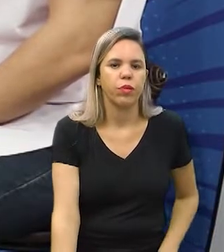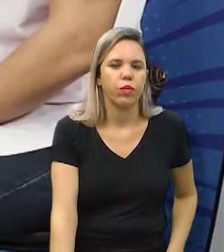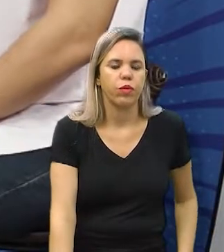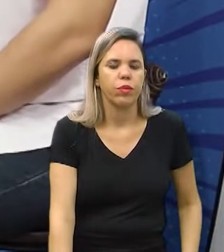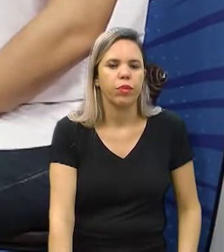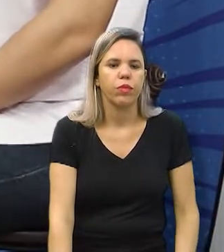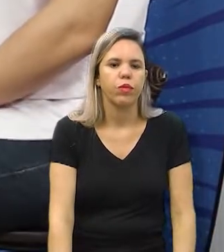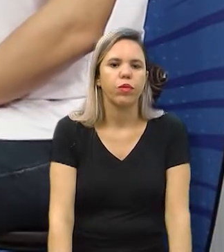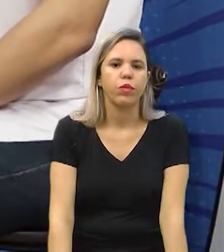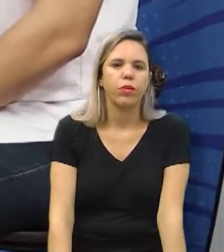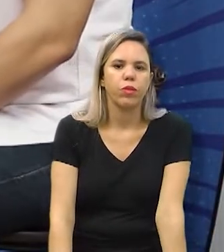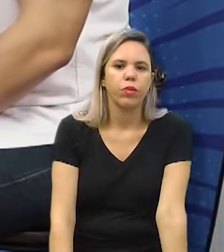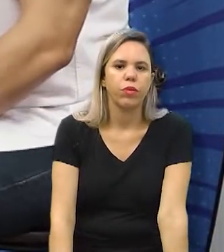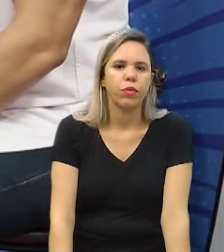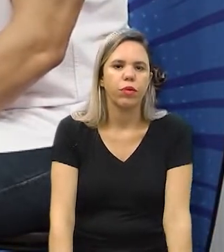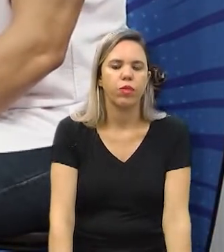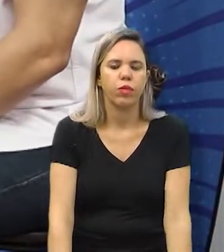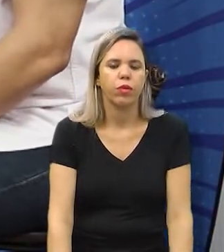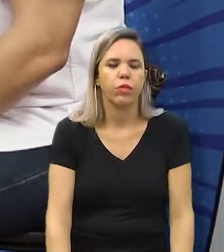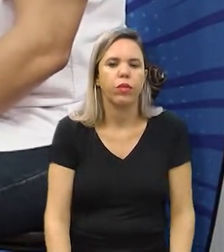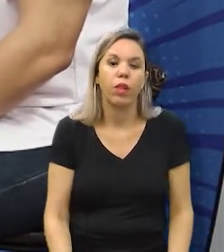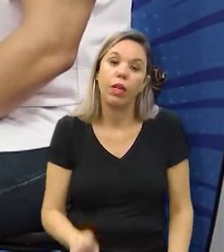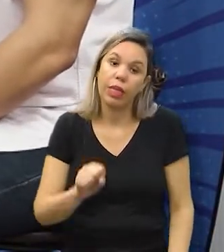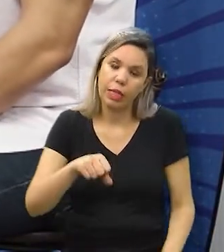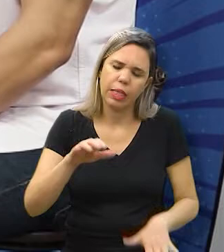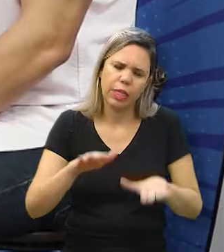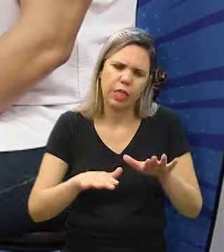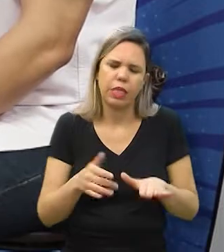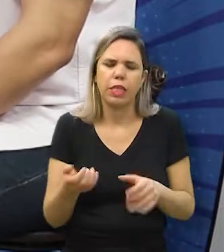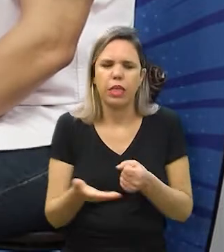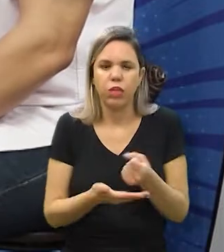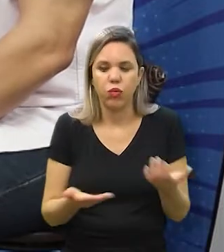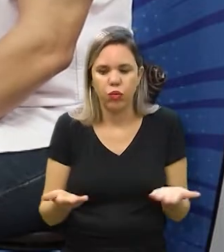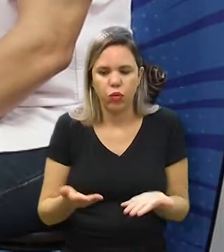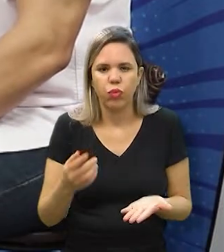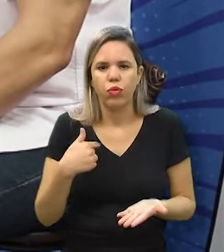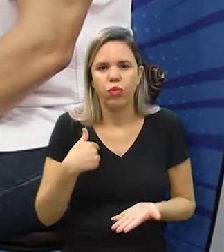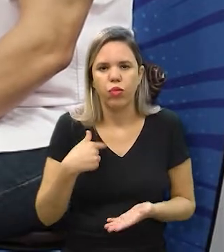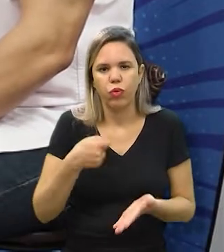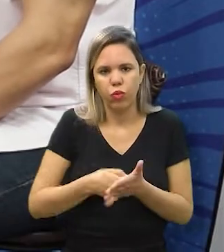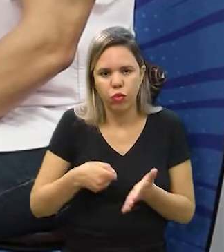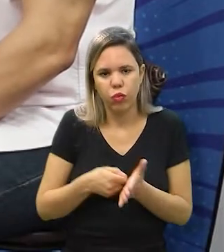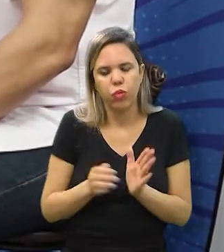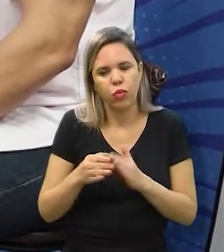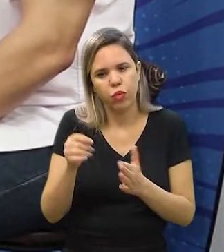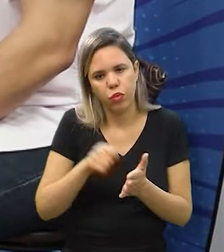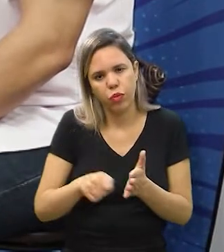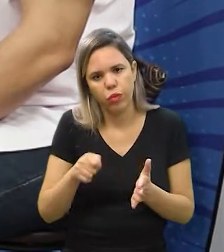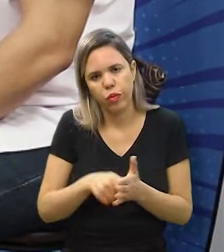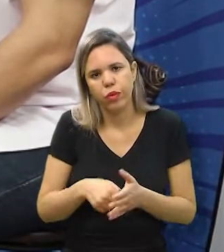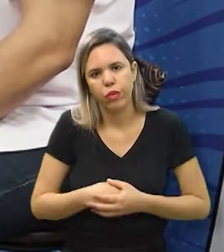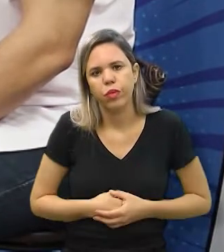Olha, Michel, teoricamente sim, mas hoje eu estou me dedicando à escrita